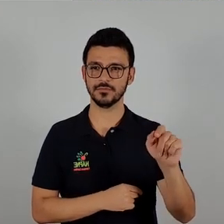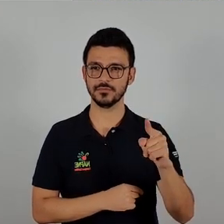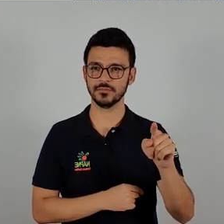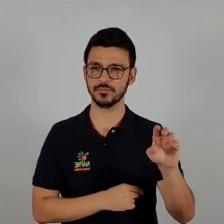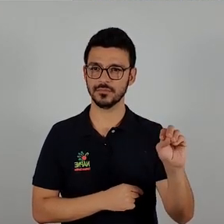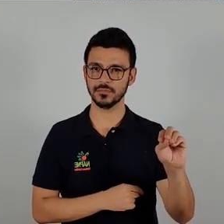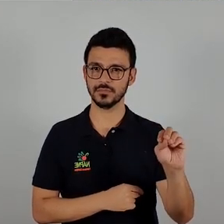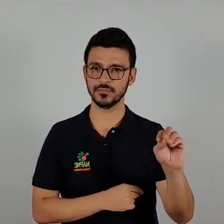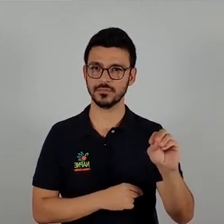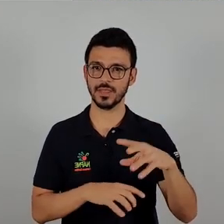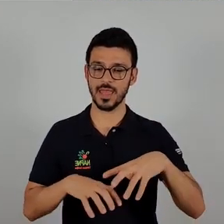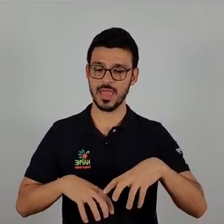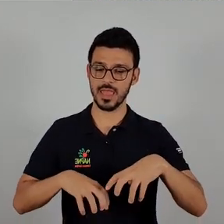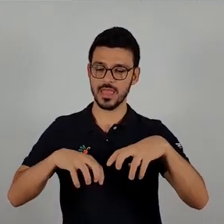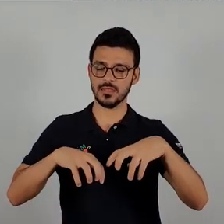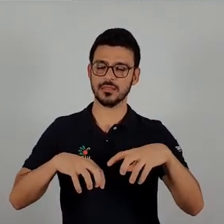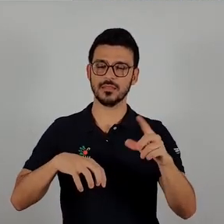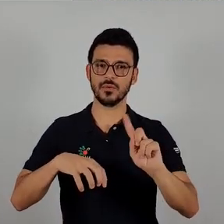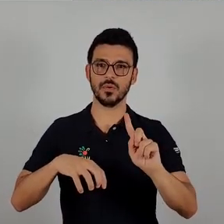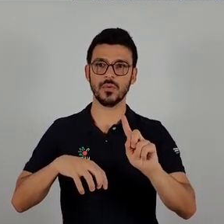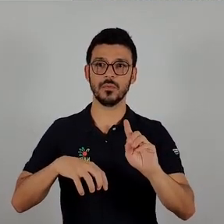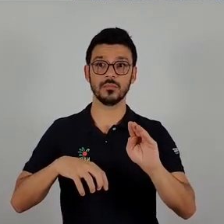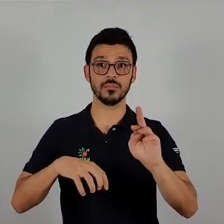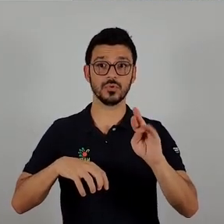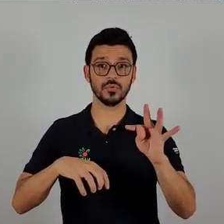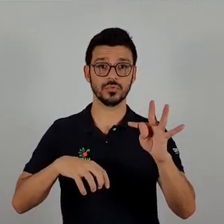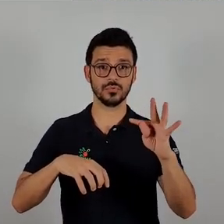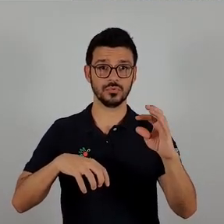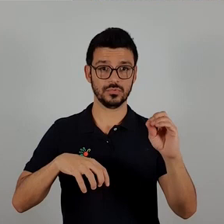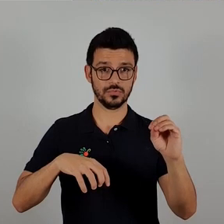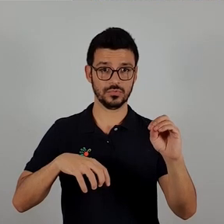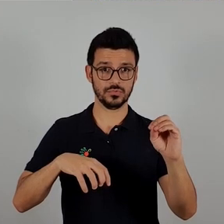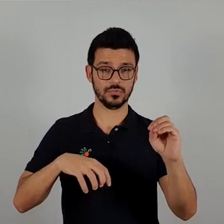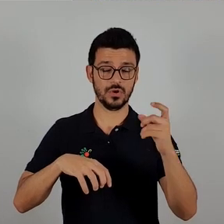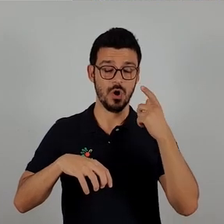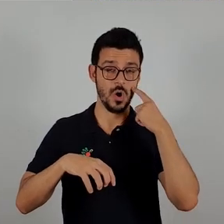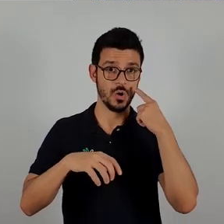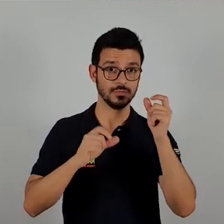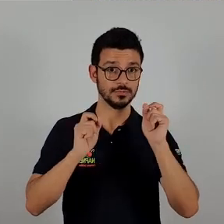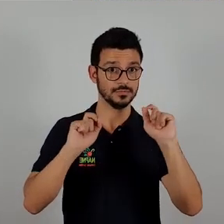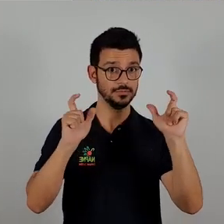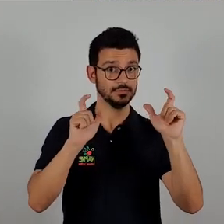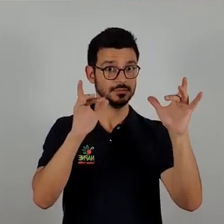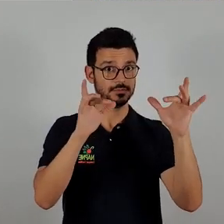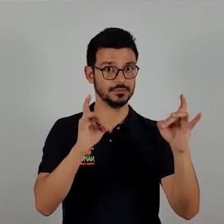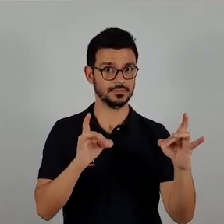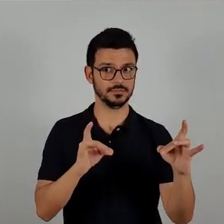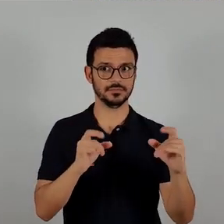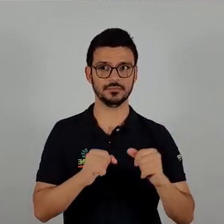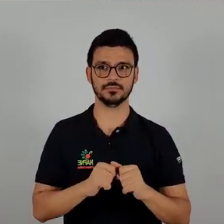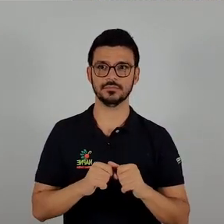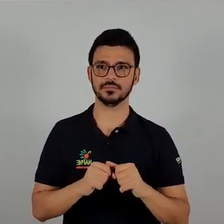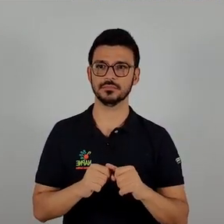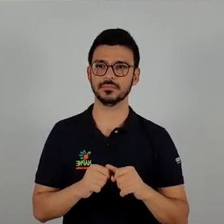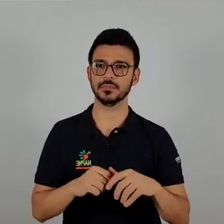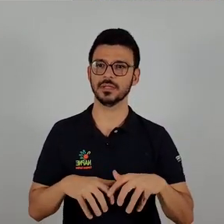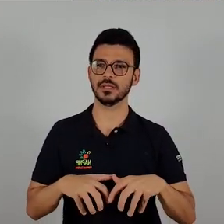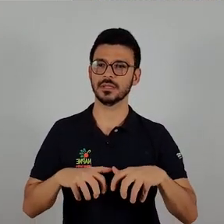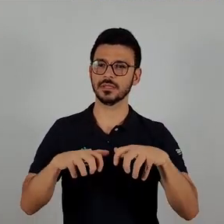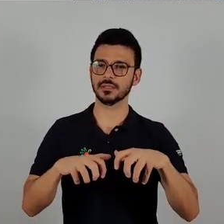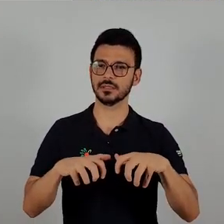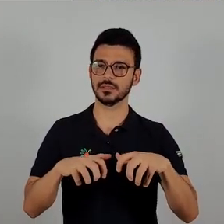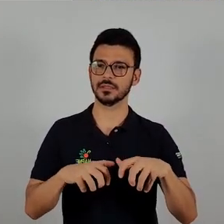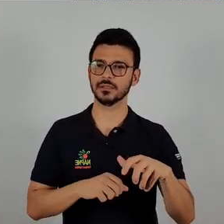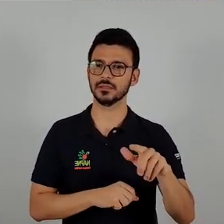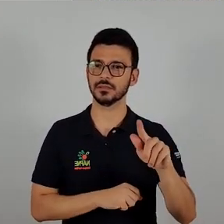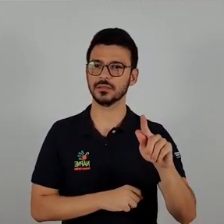ajudante e desintoxicante. Porque às vezes essas aqui podem ter um pouquinho de toxicidade, ou não saber exatamente o que fazer. Essa aqui é aquela que